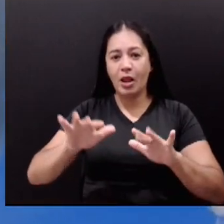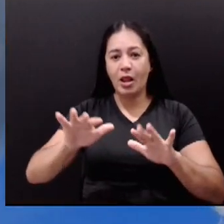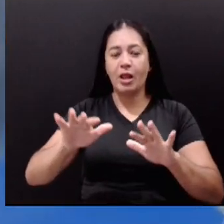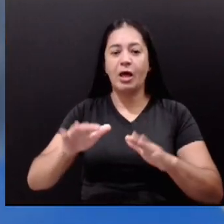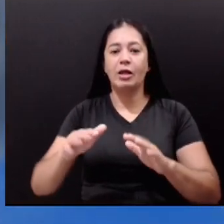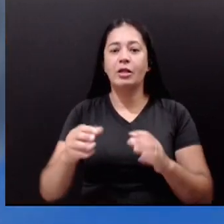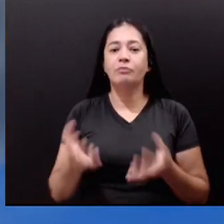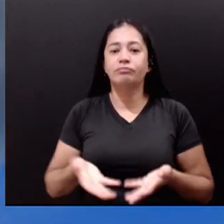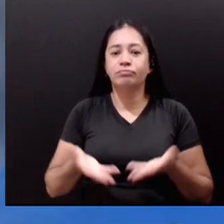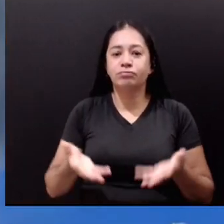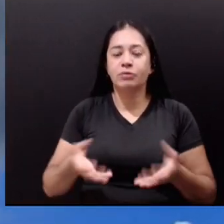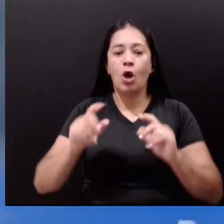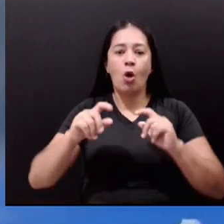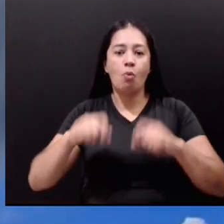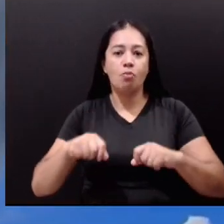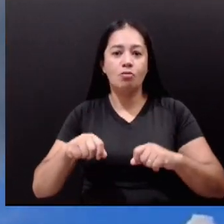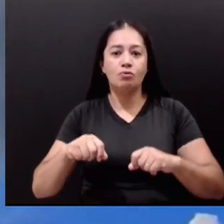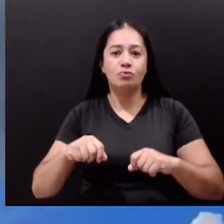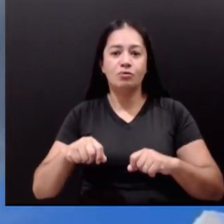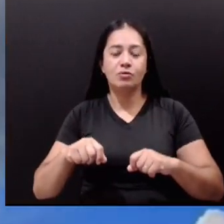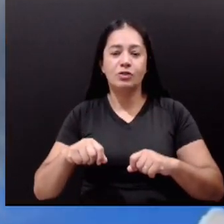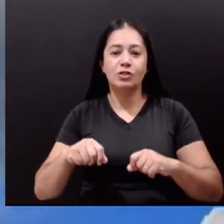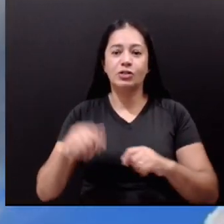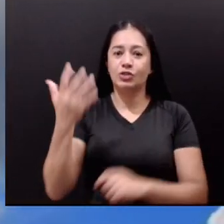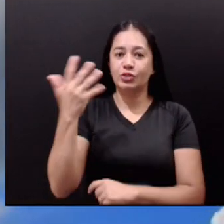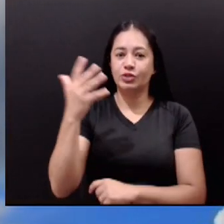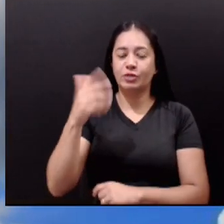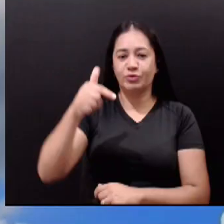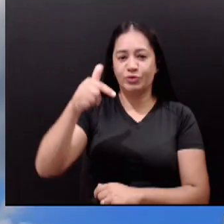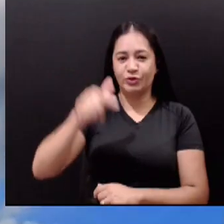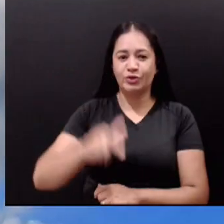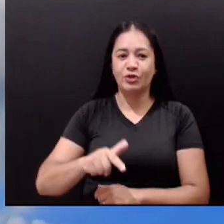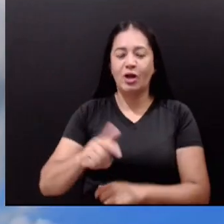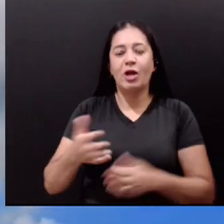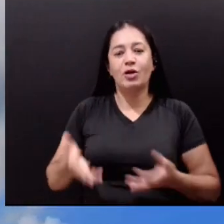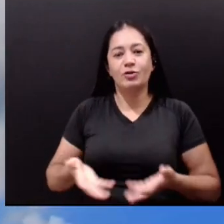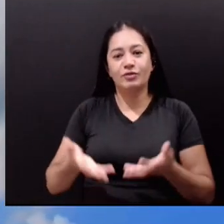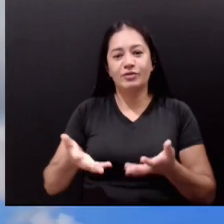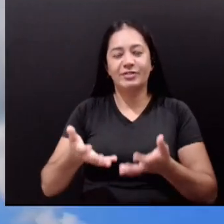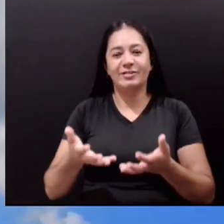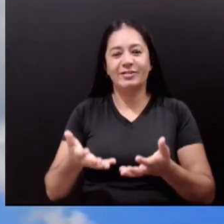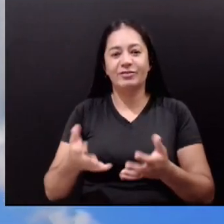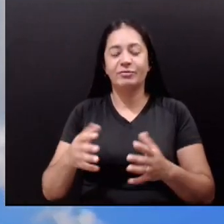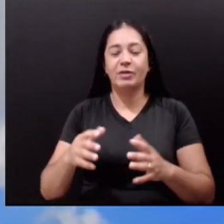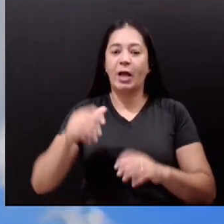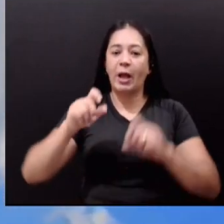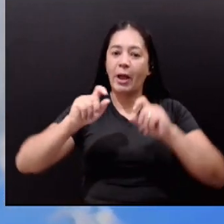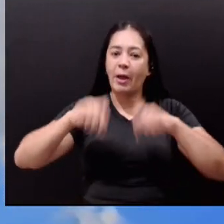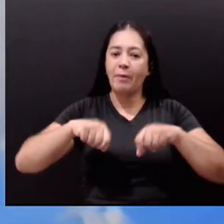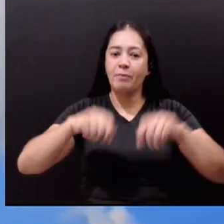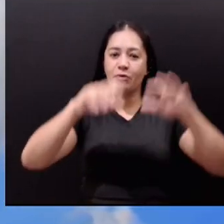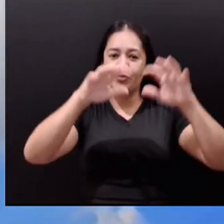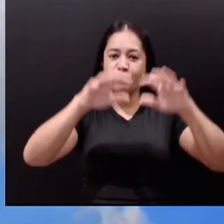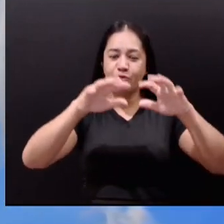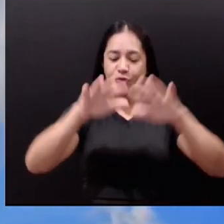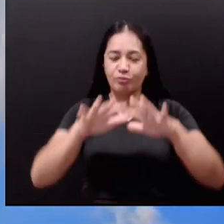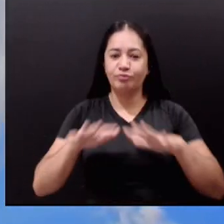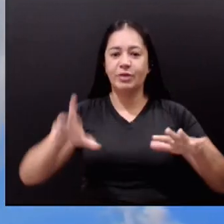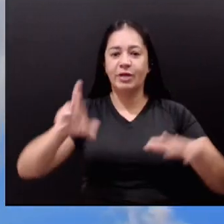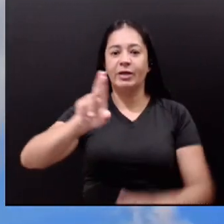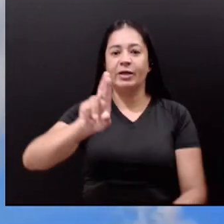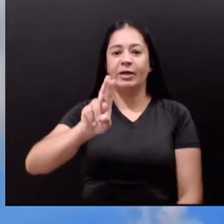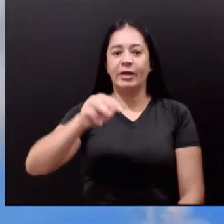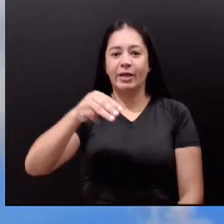condição de tempo instável novamente, favorecendo a condição para chuvas na região metropolitana de Campinas. Essas chuvas